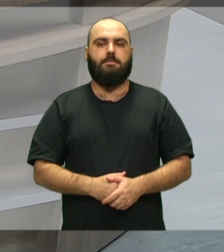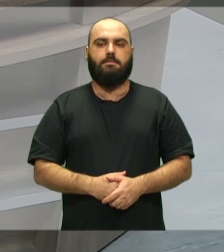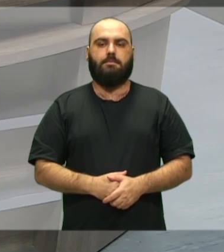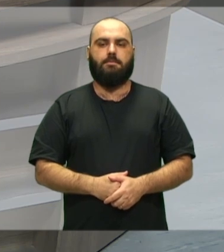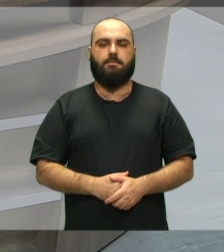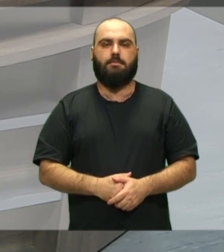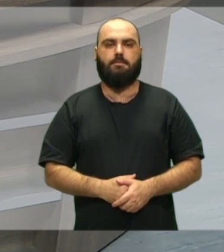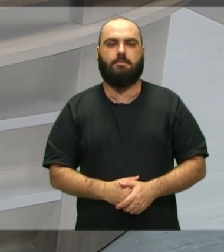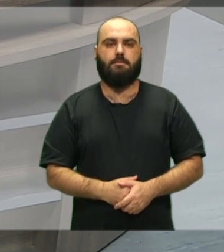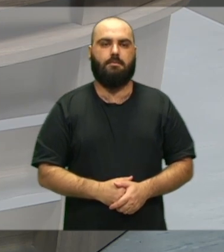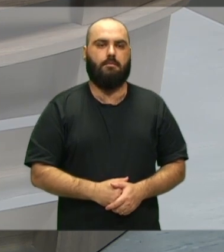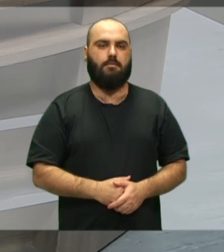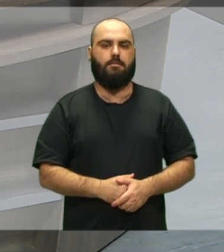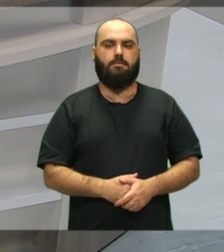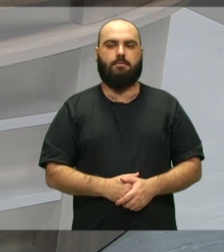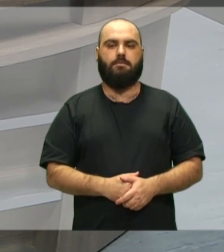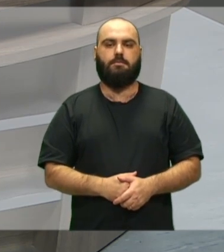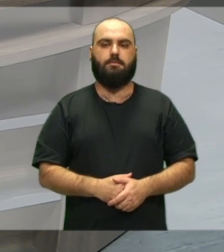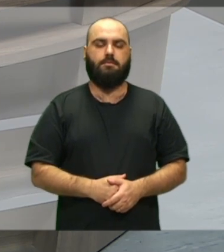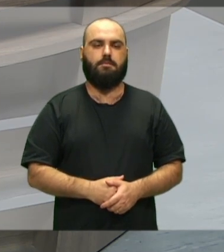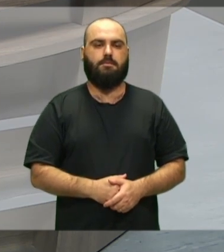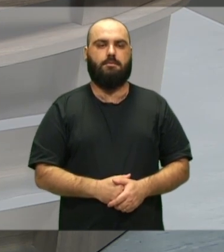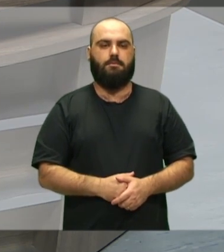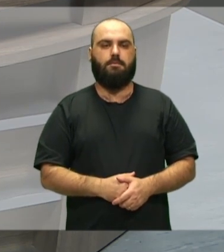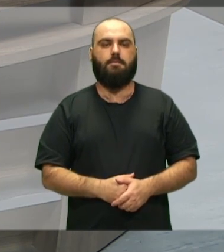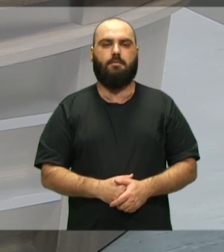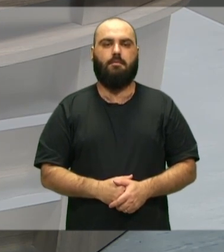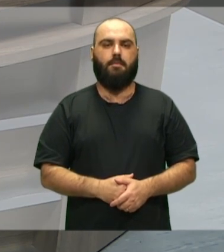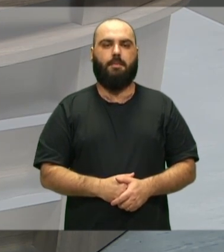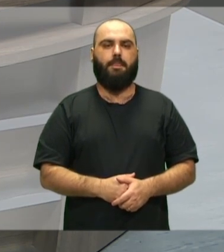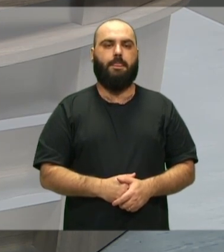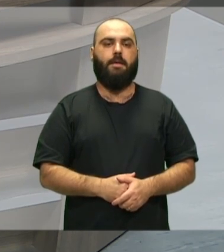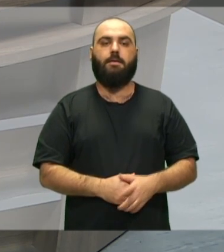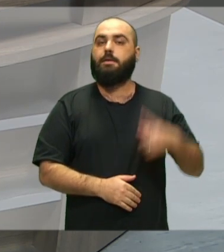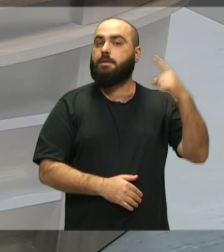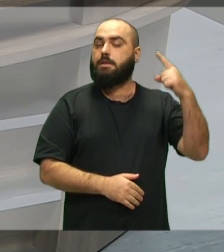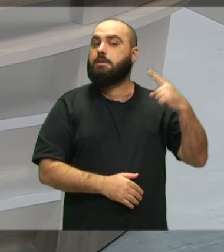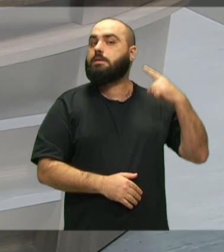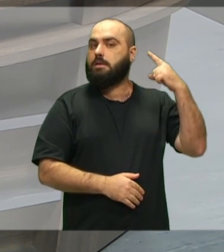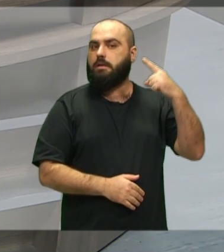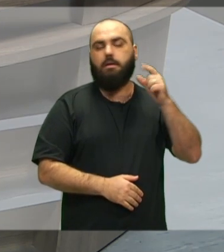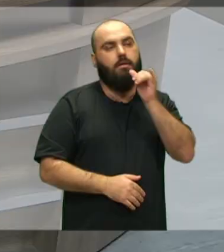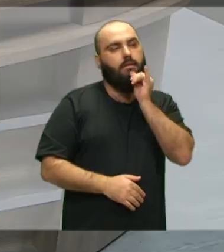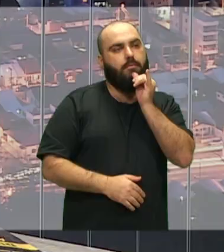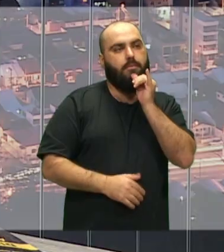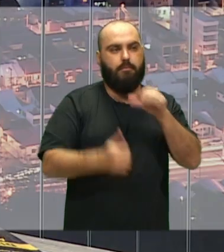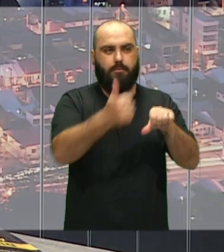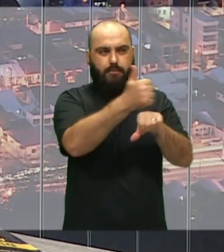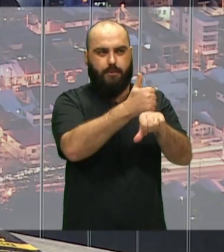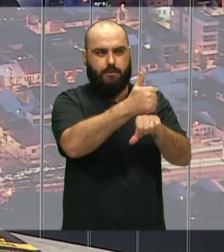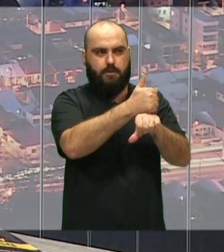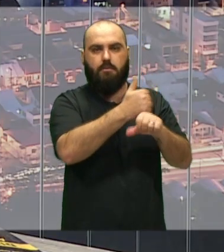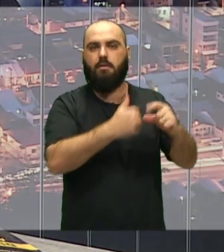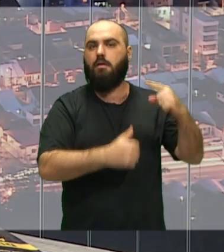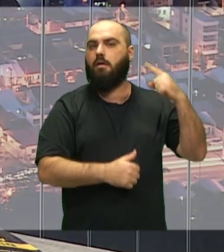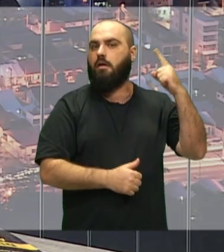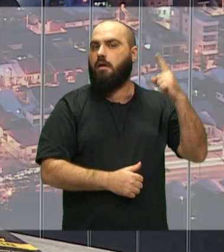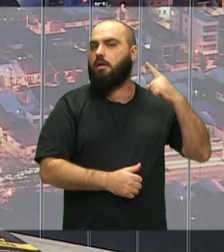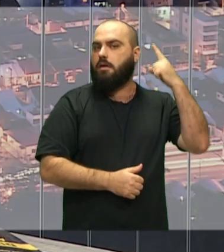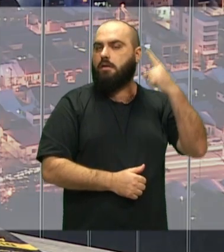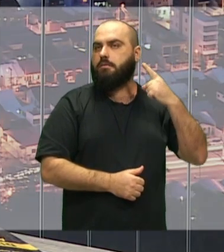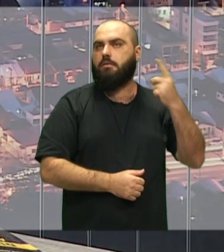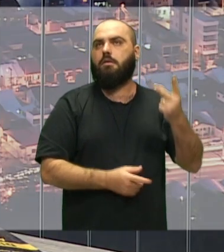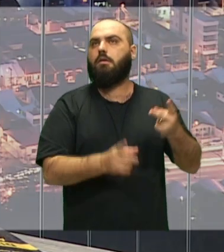dificuldade para os operadores do direito, como, por exemplo, assim, tanto para os advogados quanto